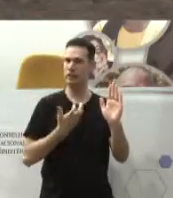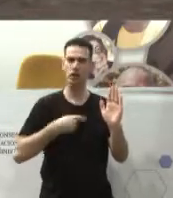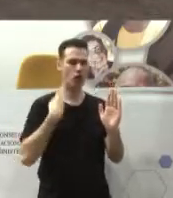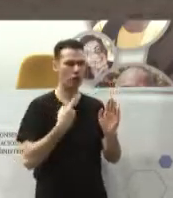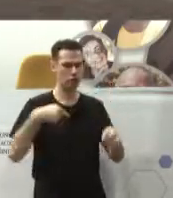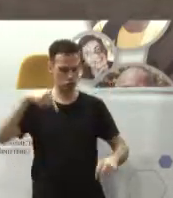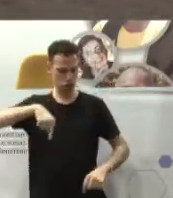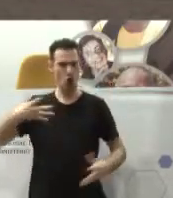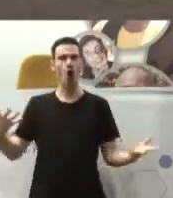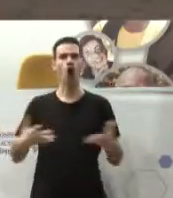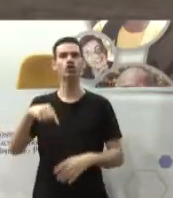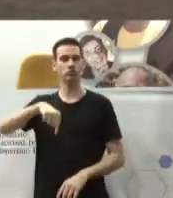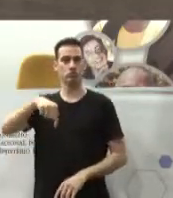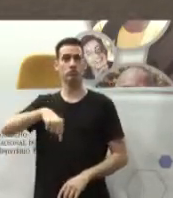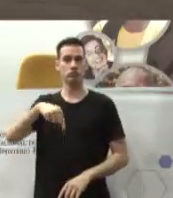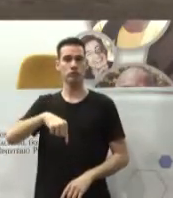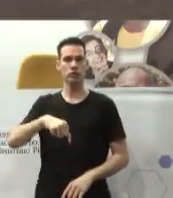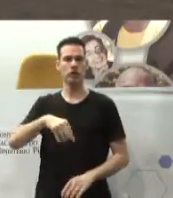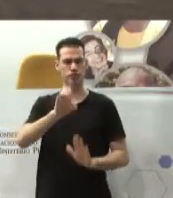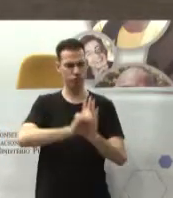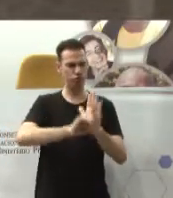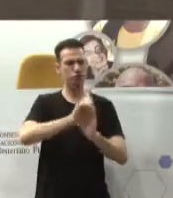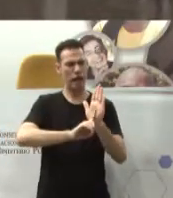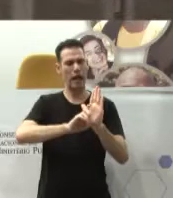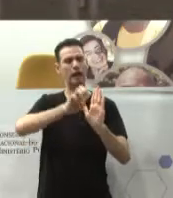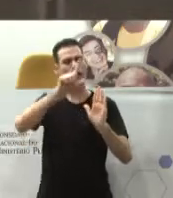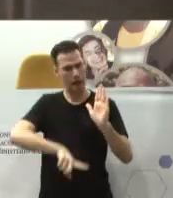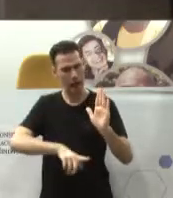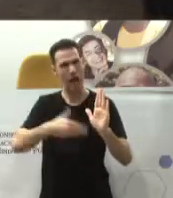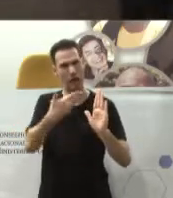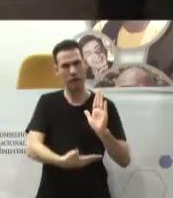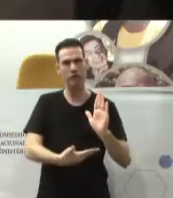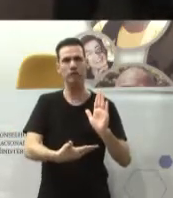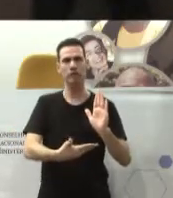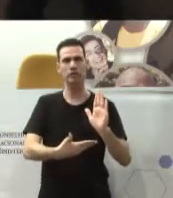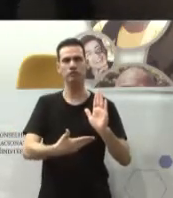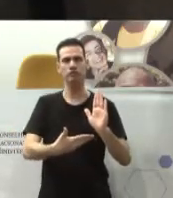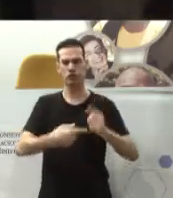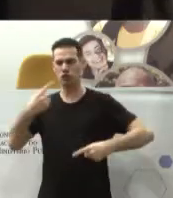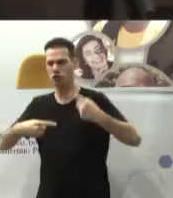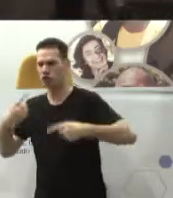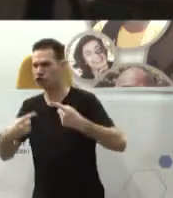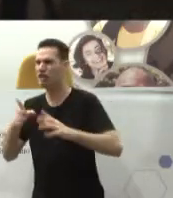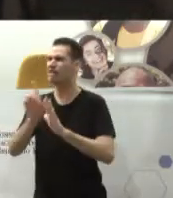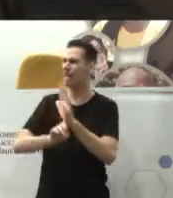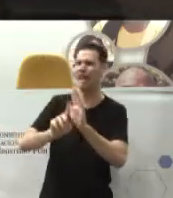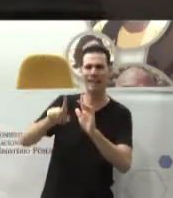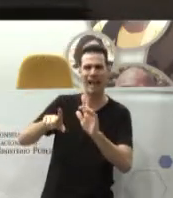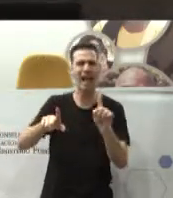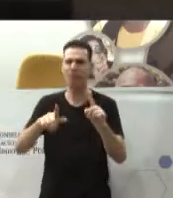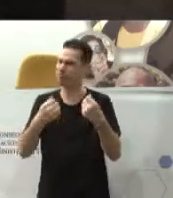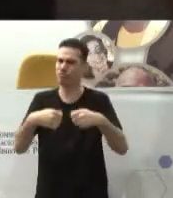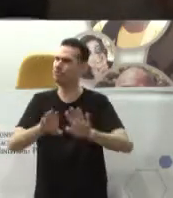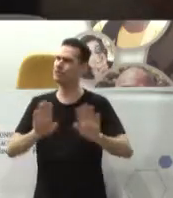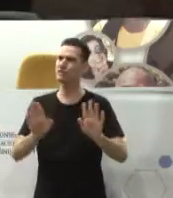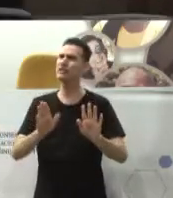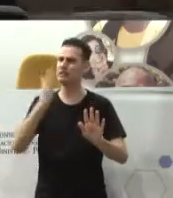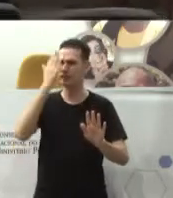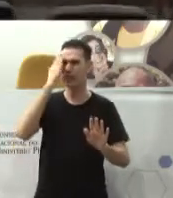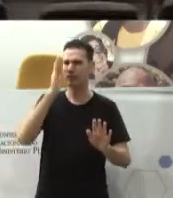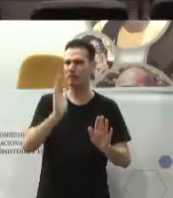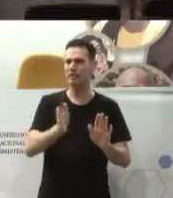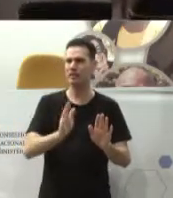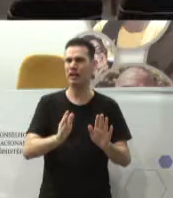aqui. Sexto, é um direito humano fundamental, não discutimos mais. A responsabilidade solidária do